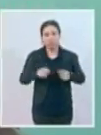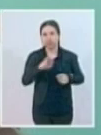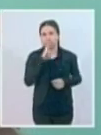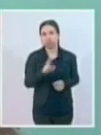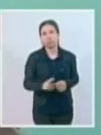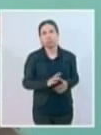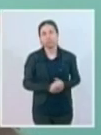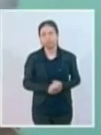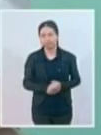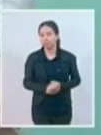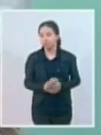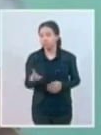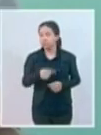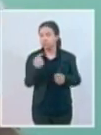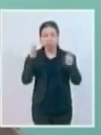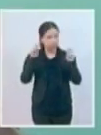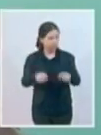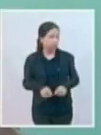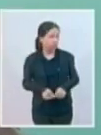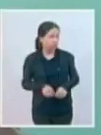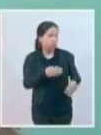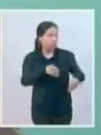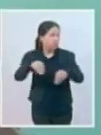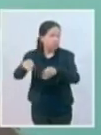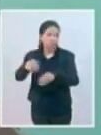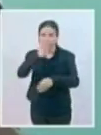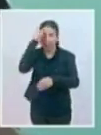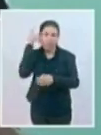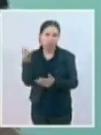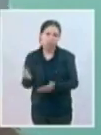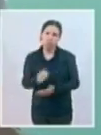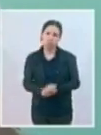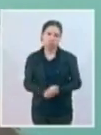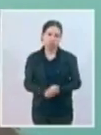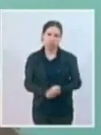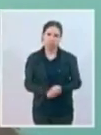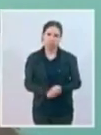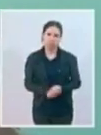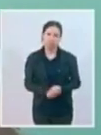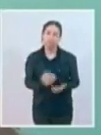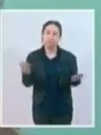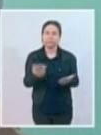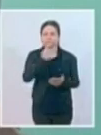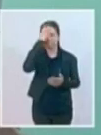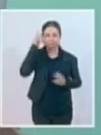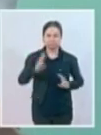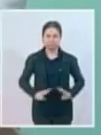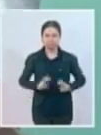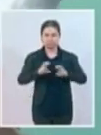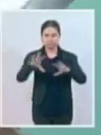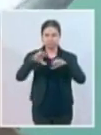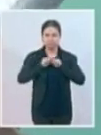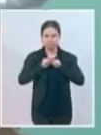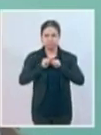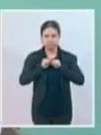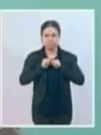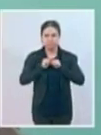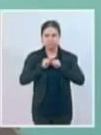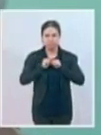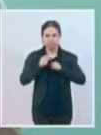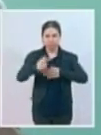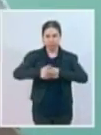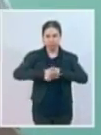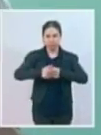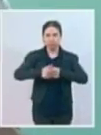resultados para que nós possamos realmente encaminhar essas pessoas. Sim. Hoje, o paciente com câncer, basicamente, ele vai encaminhar a papelada